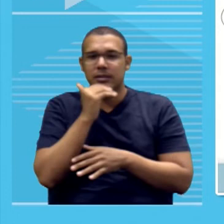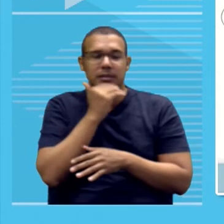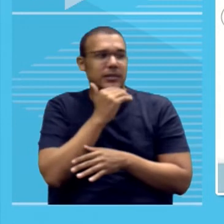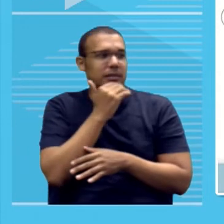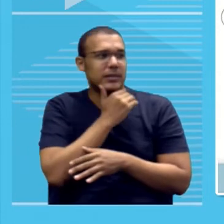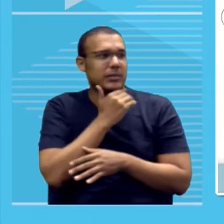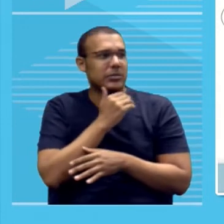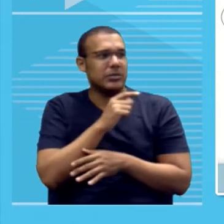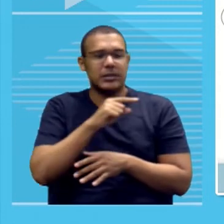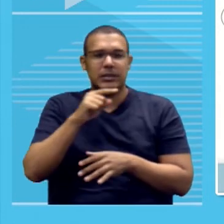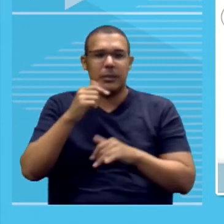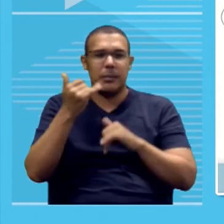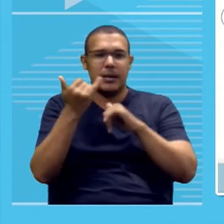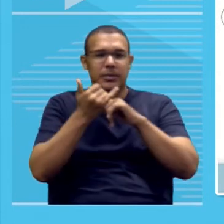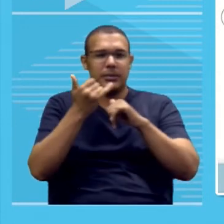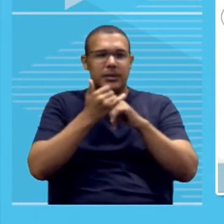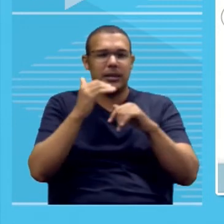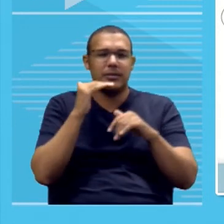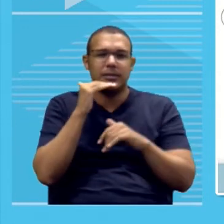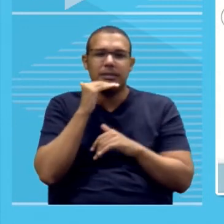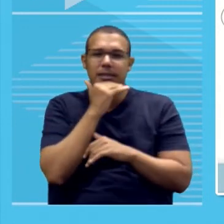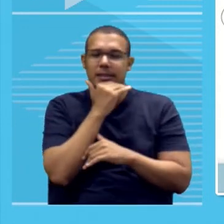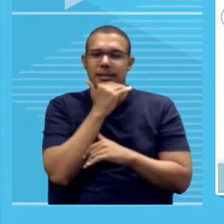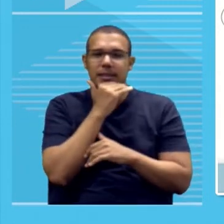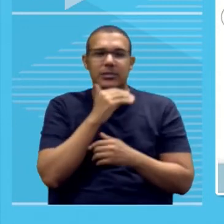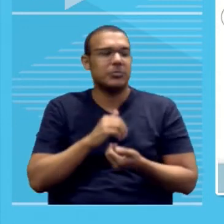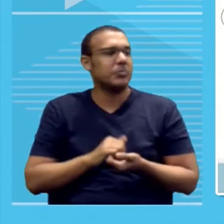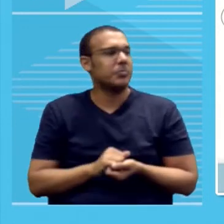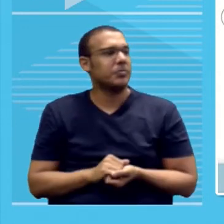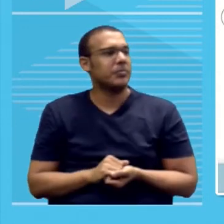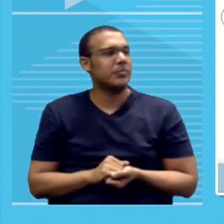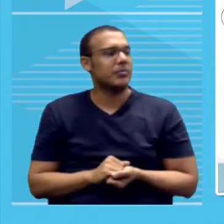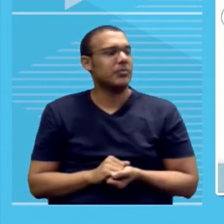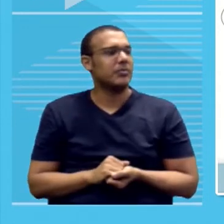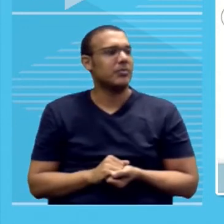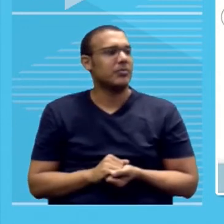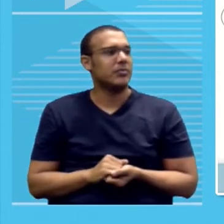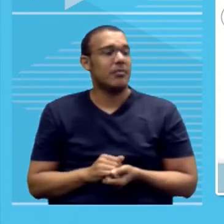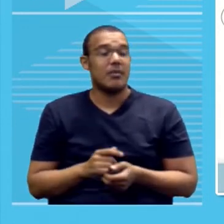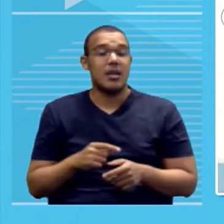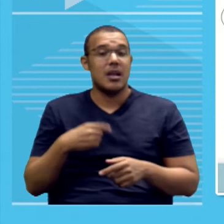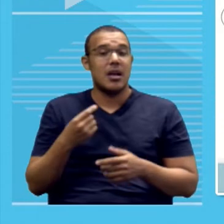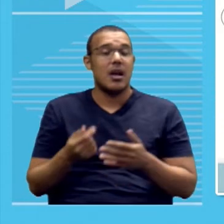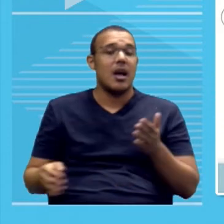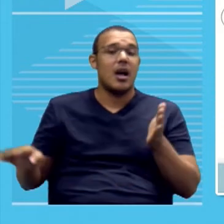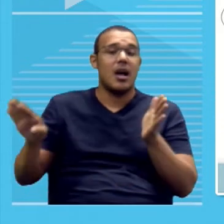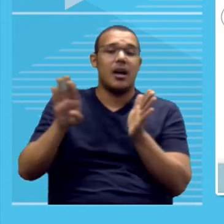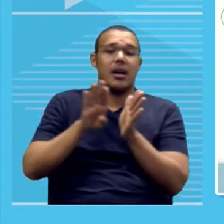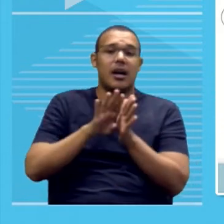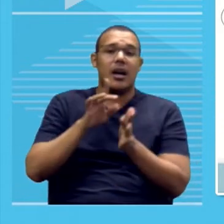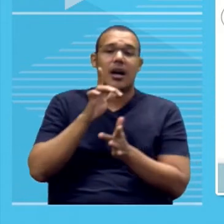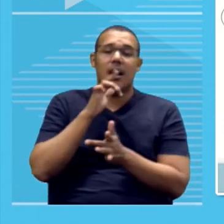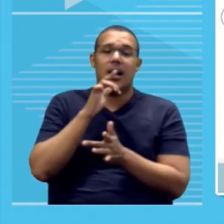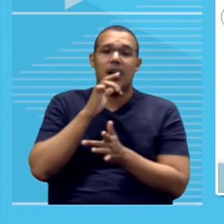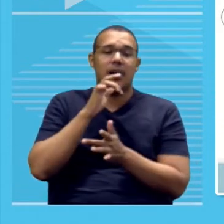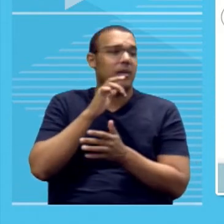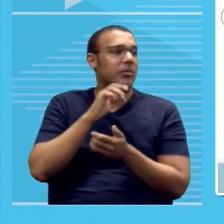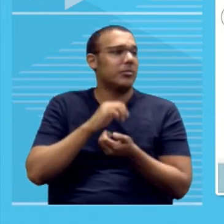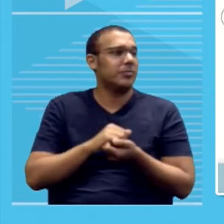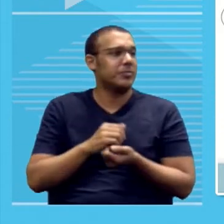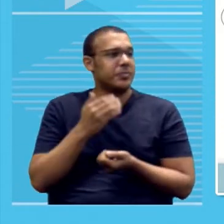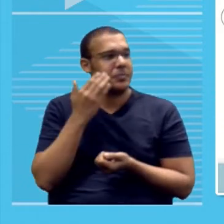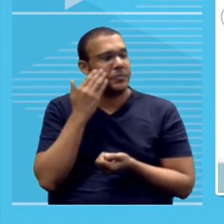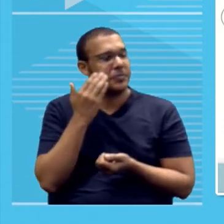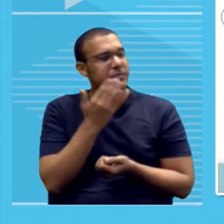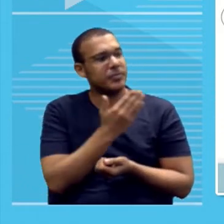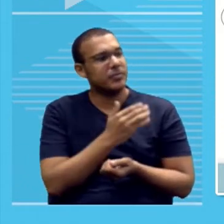filamento metálico. Esquenta isso aqui tudo. E depois chega a água. Quando chega a água preenche esse